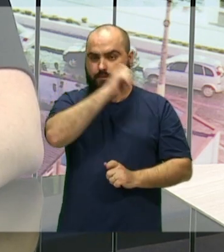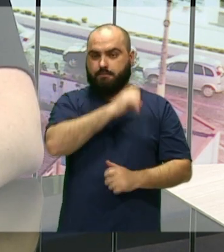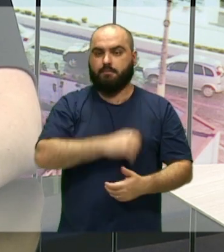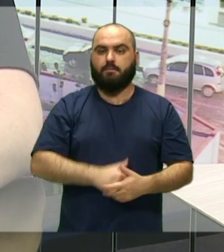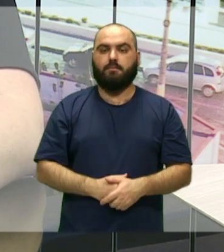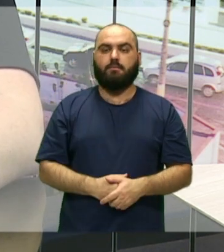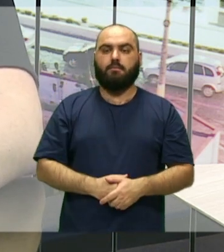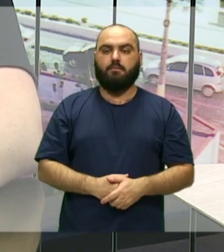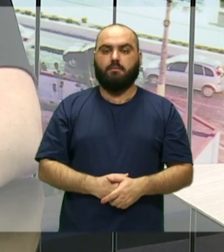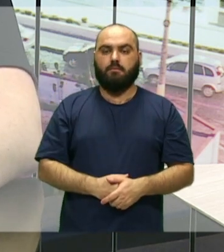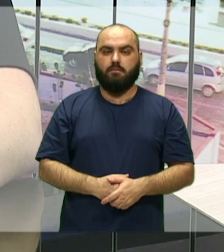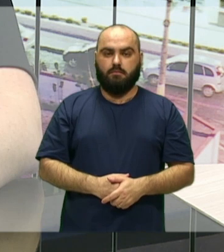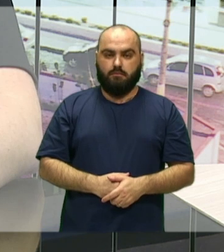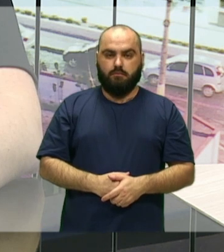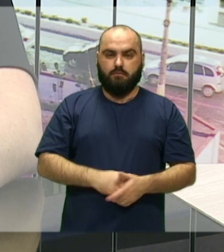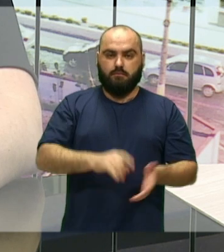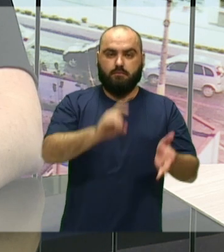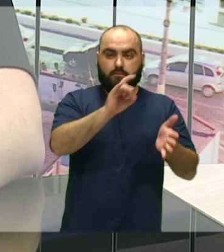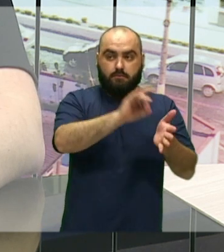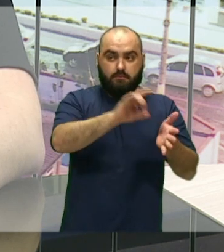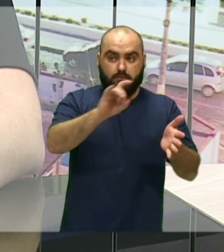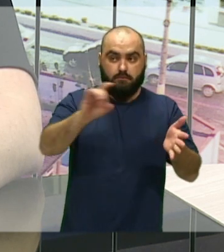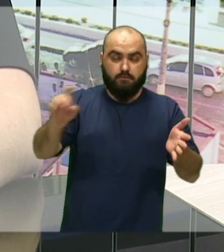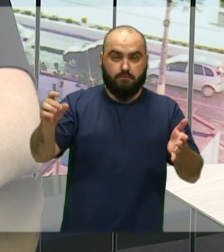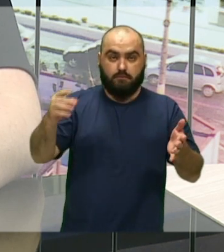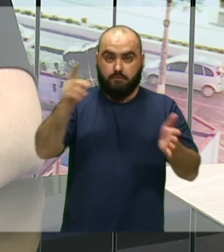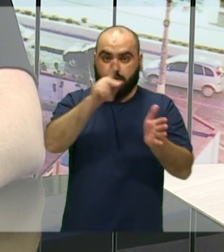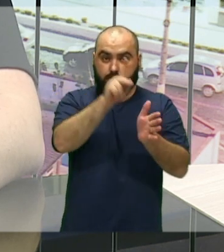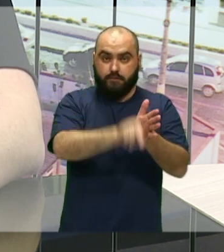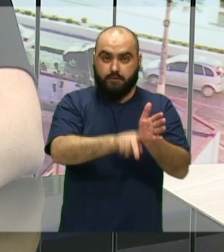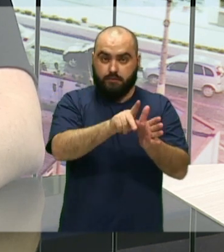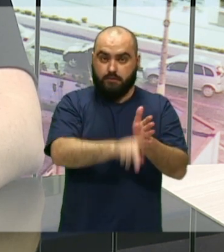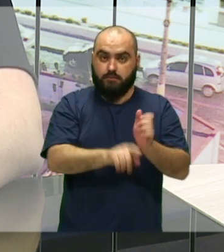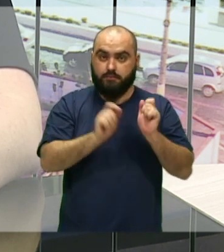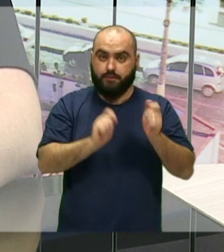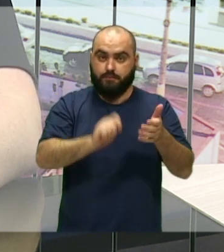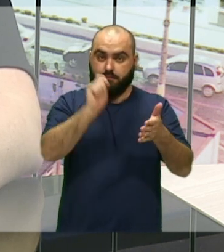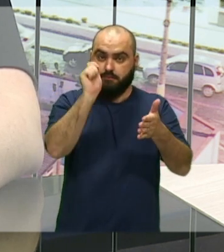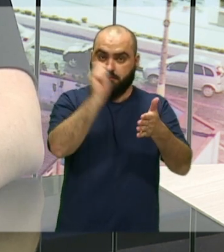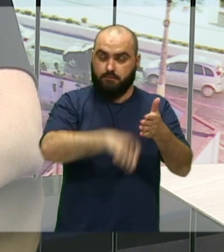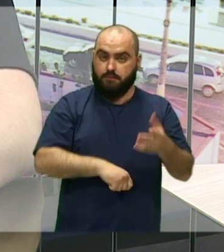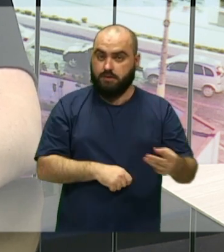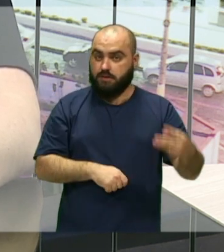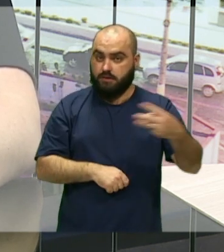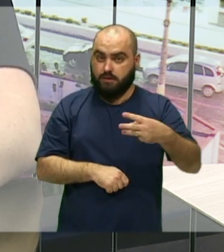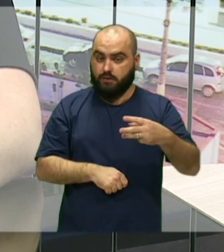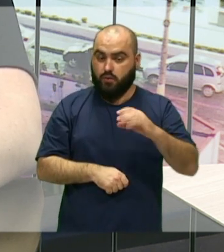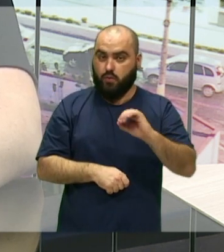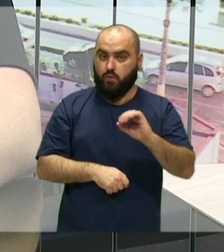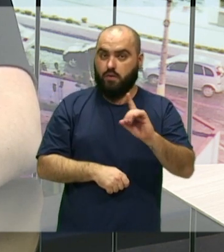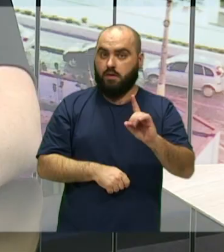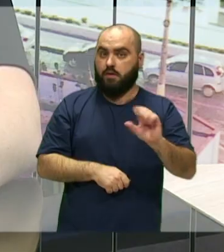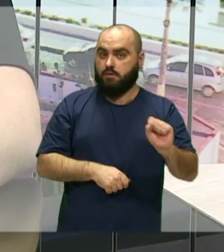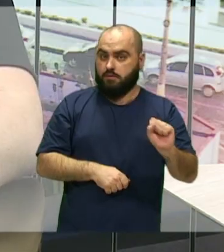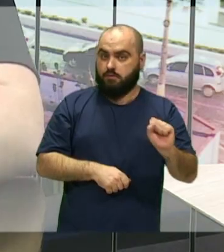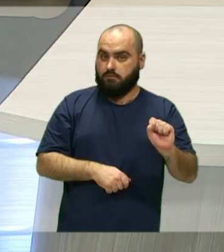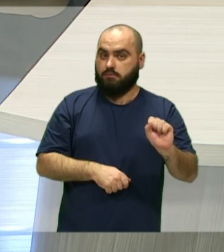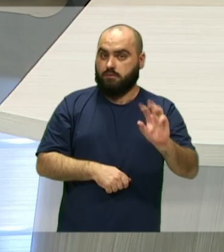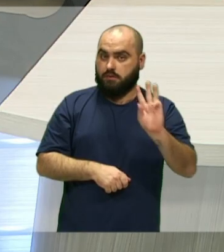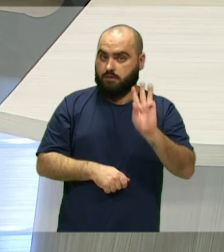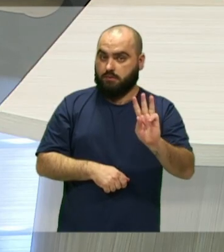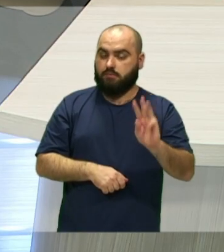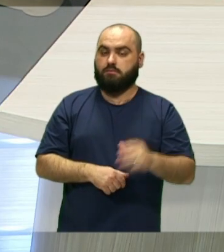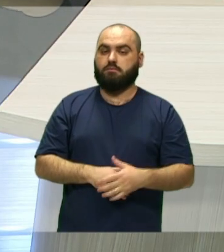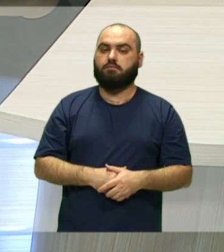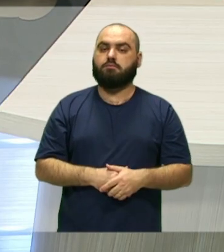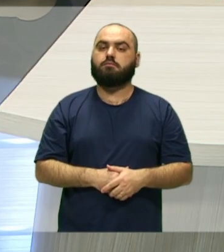cada projeto pode ter três eh pode podem marcar três odss Isso quer dizer eh aliás